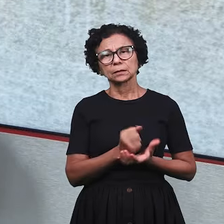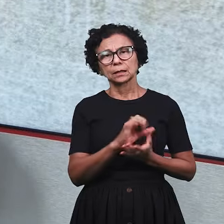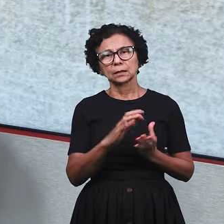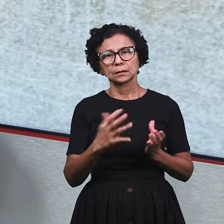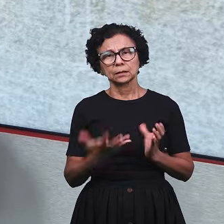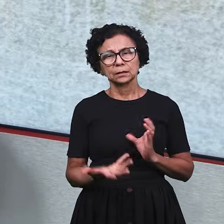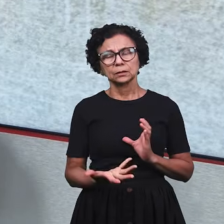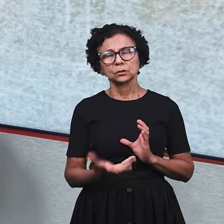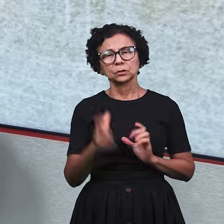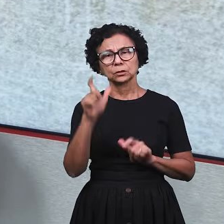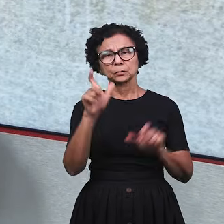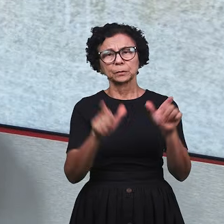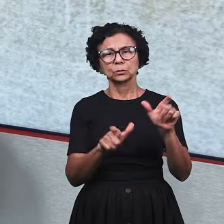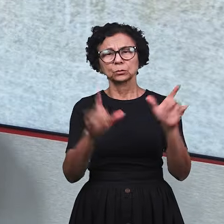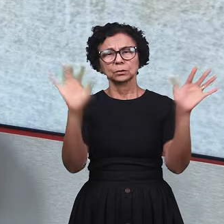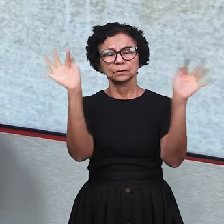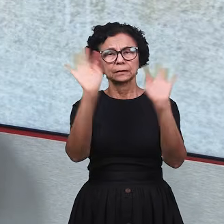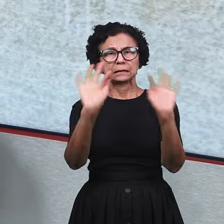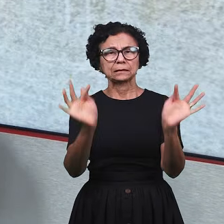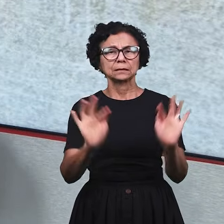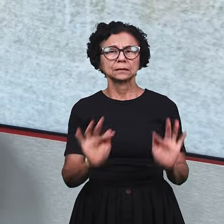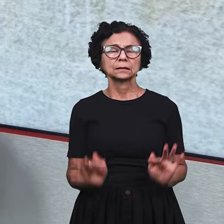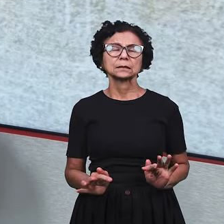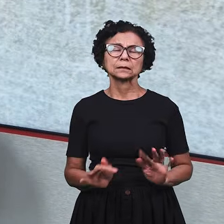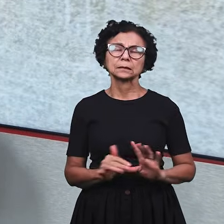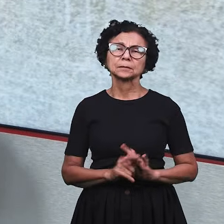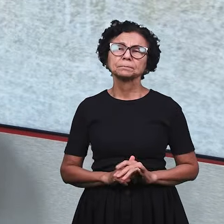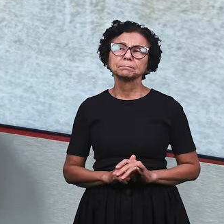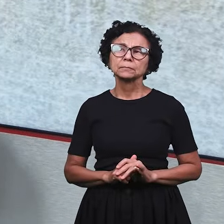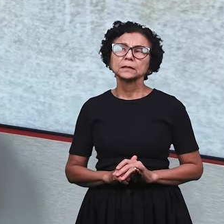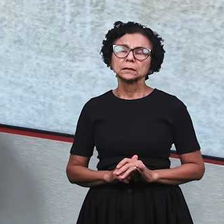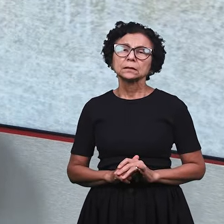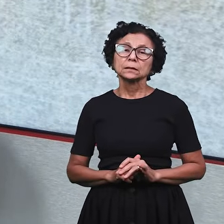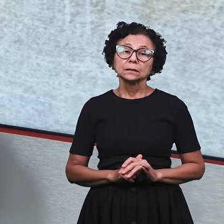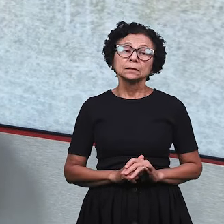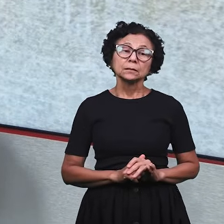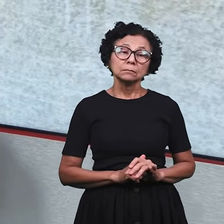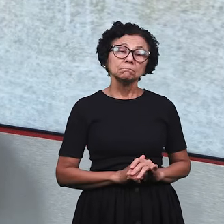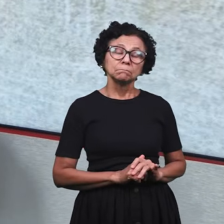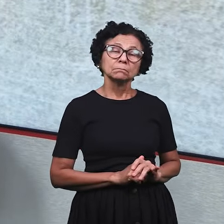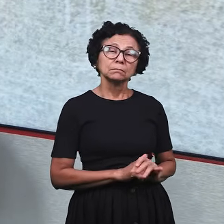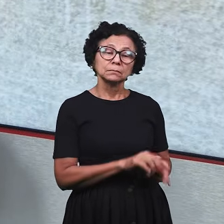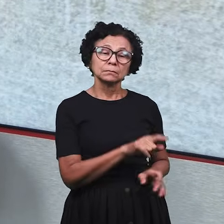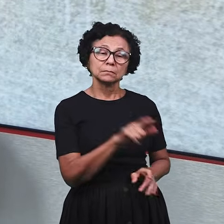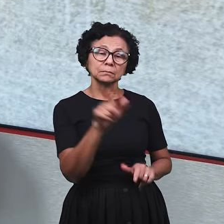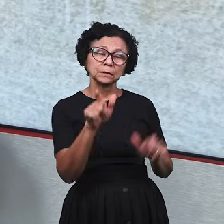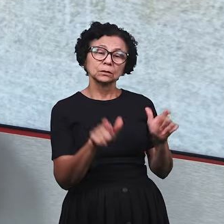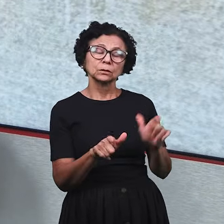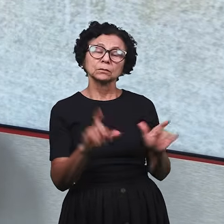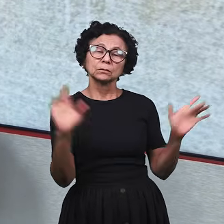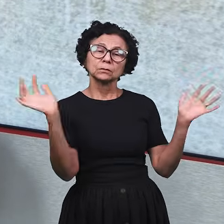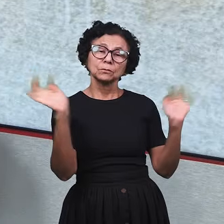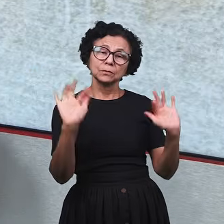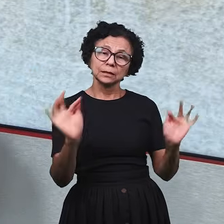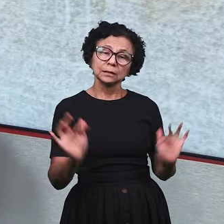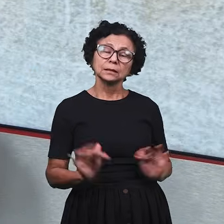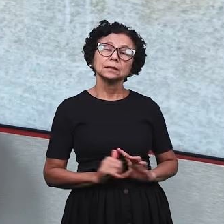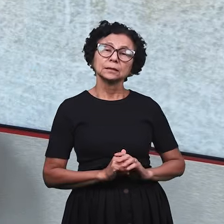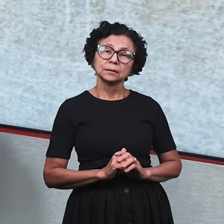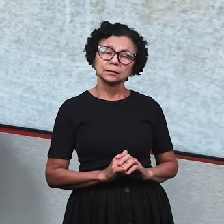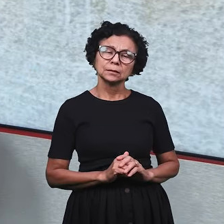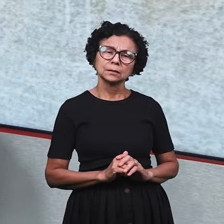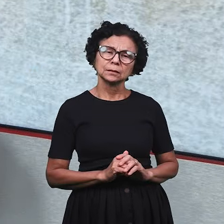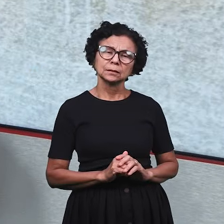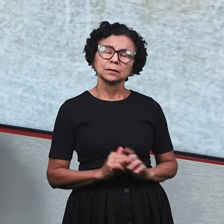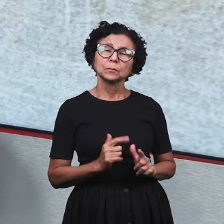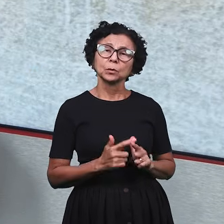E nessas bem-aventuranças, ele diz que felizes e abençoados são aqueles que